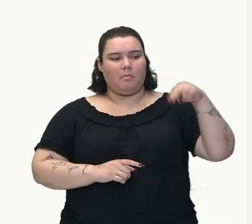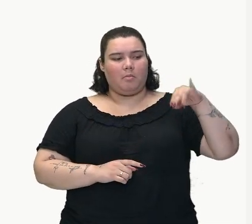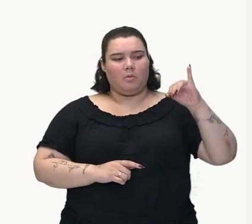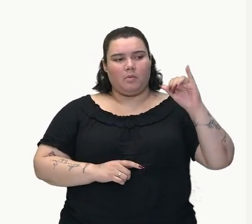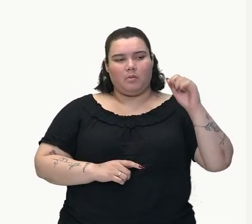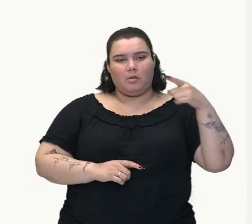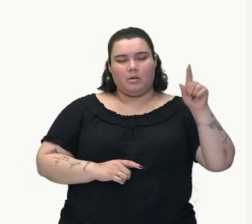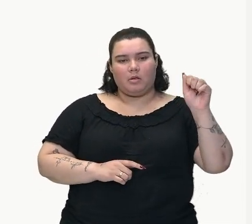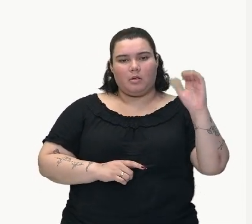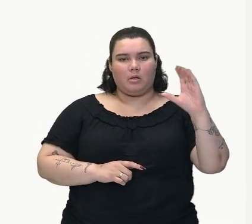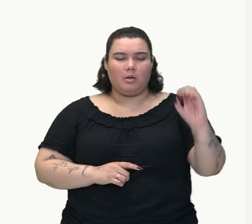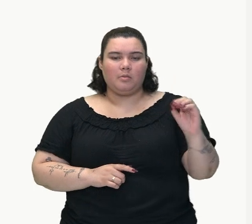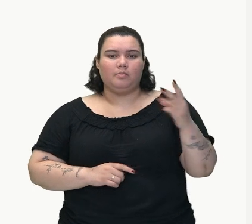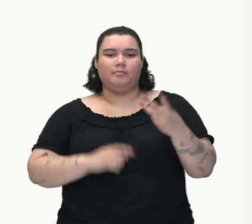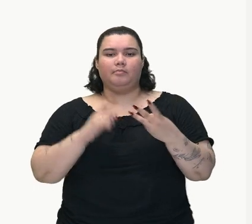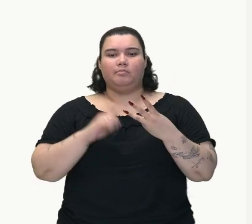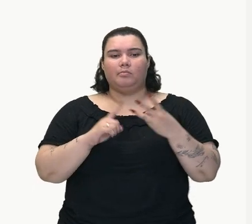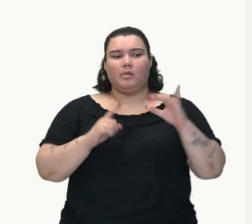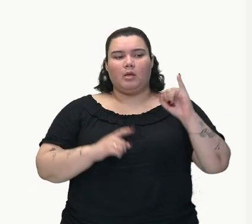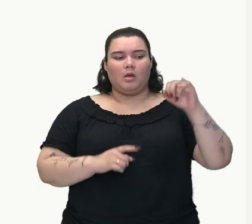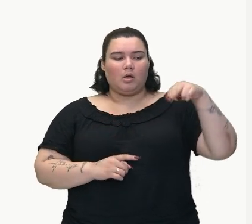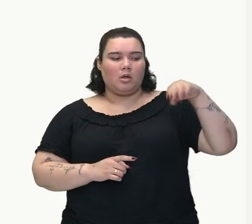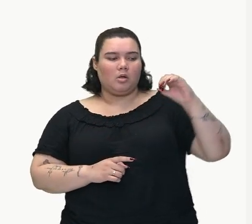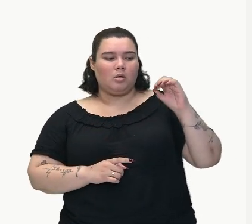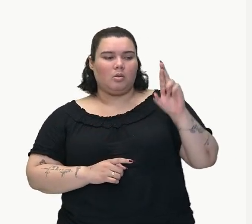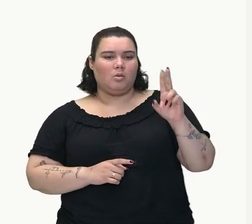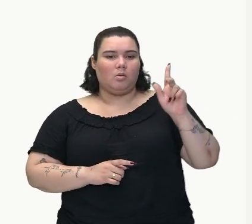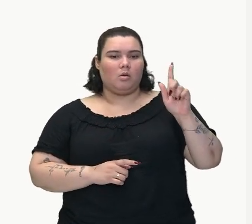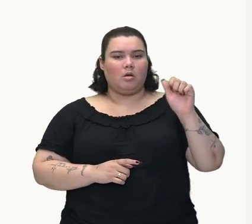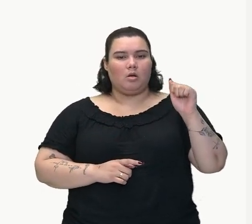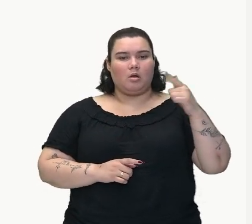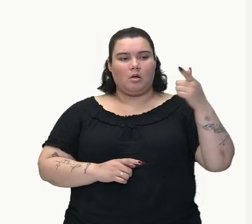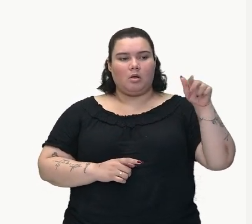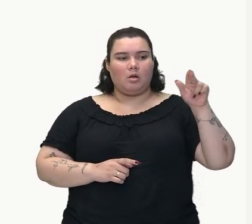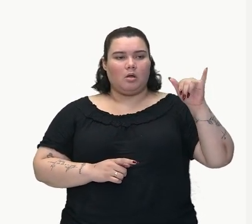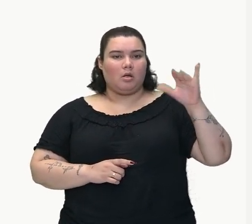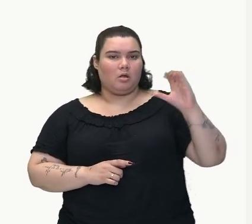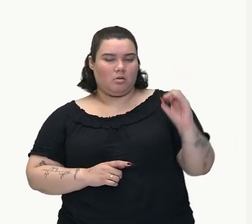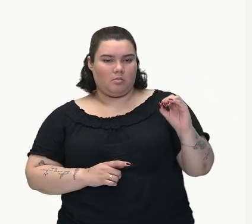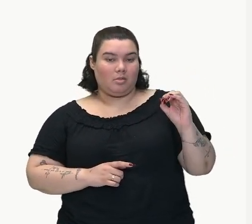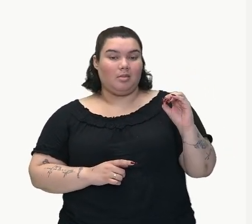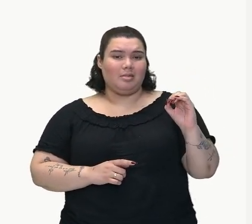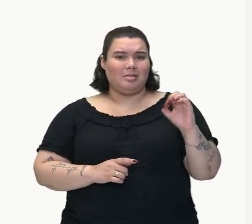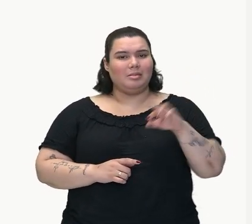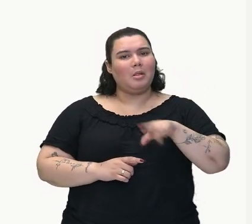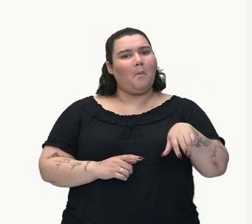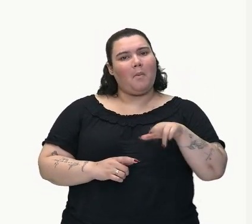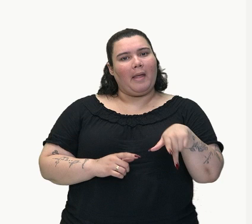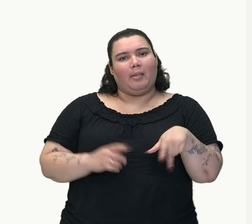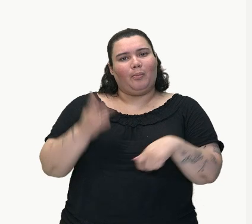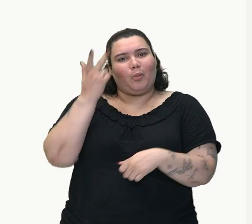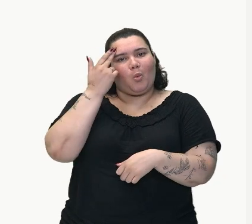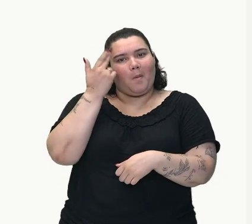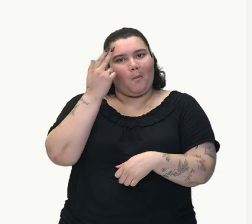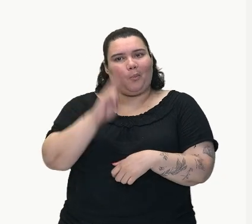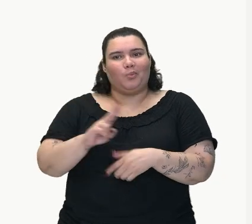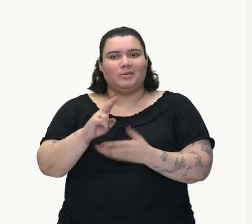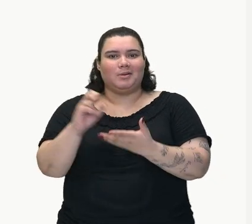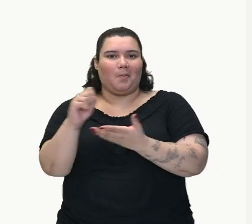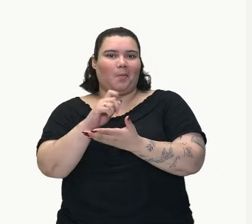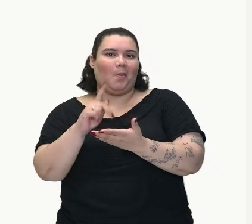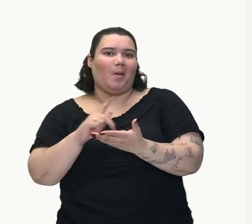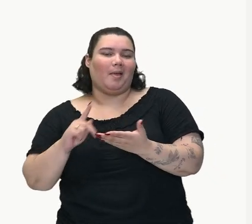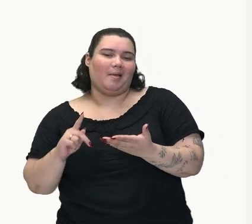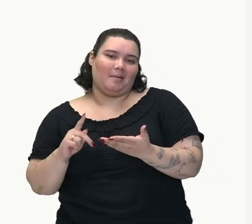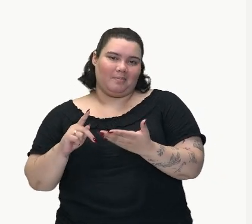perceberam. Carbono, amoníaco, inorgânico. Então percebam que são palavras que não são tão comuns em textos de